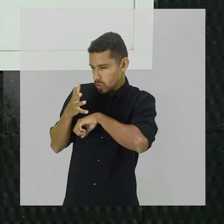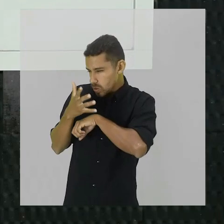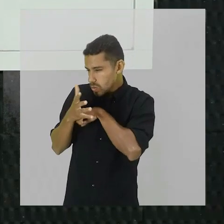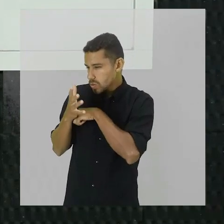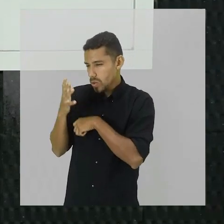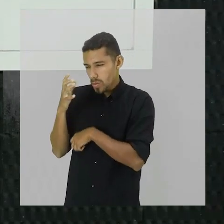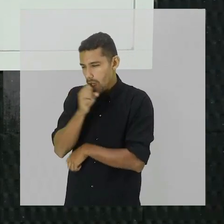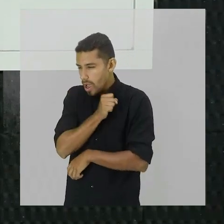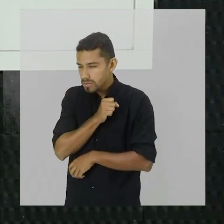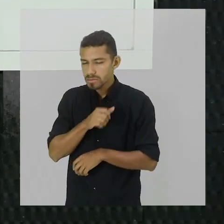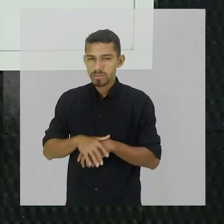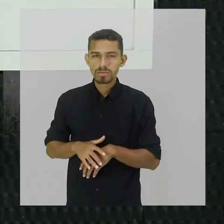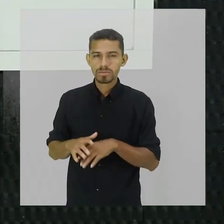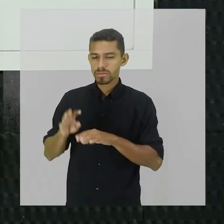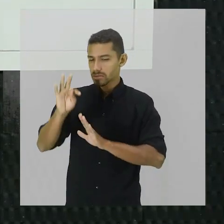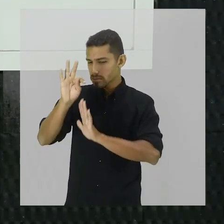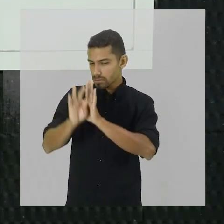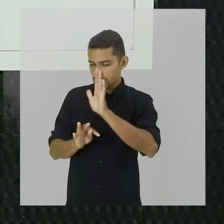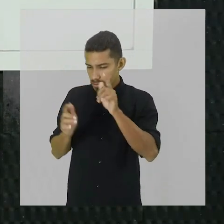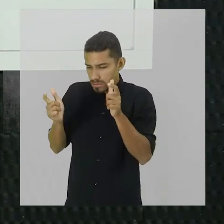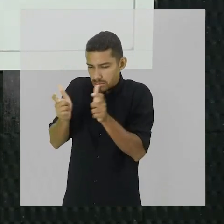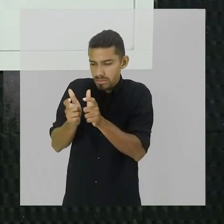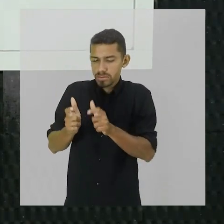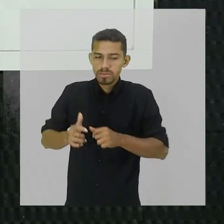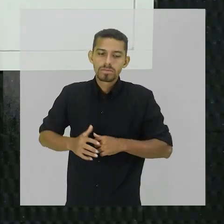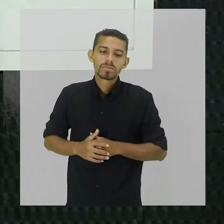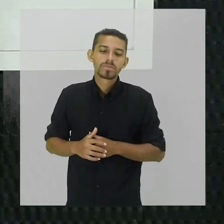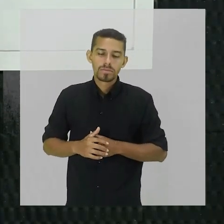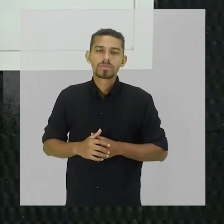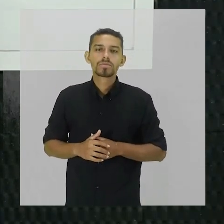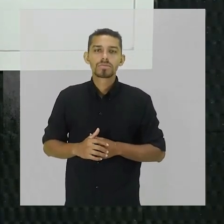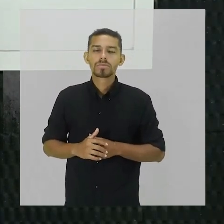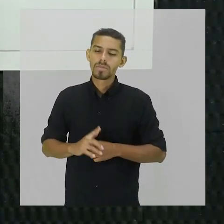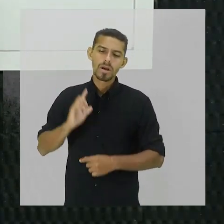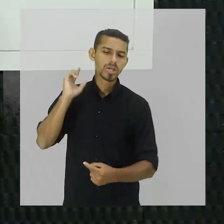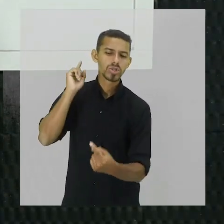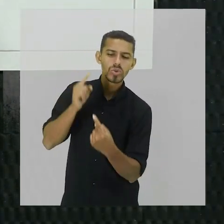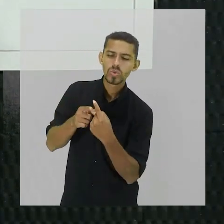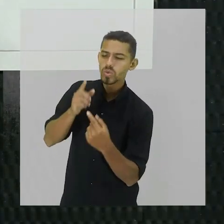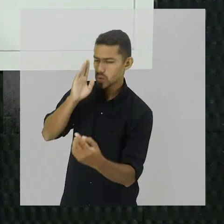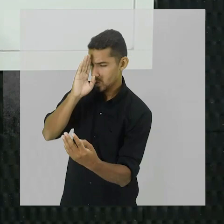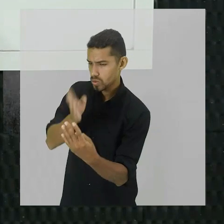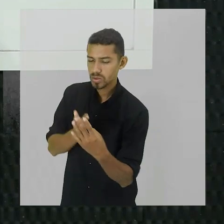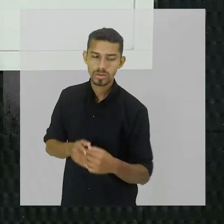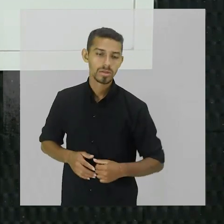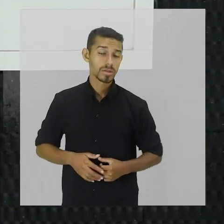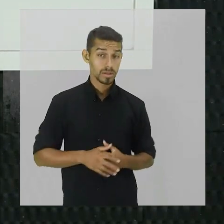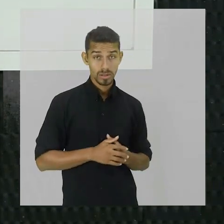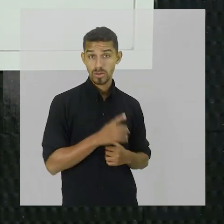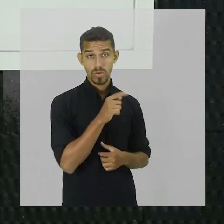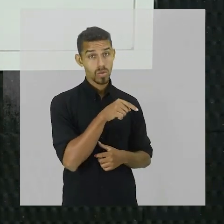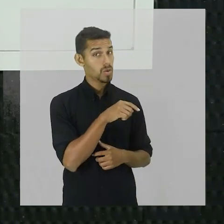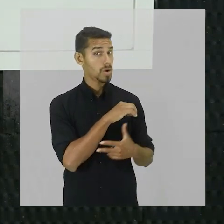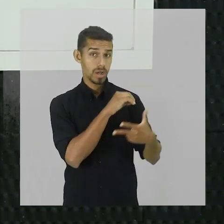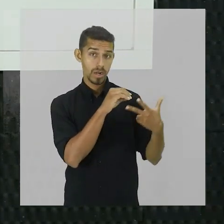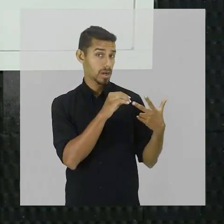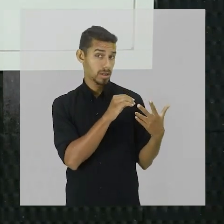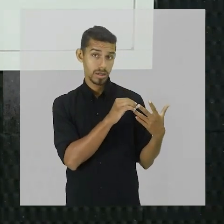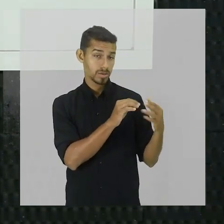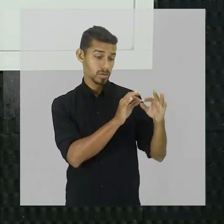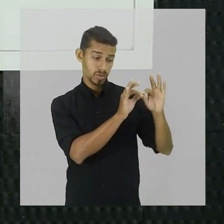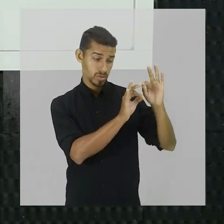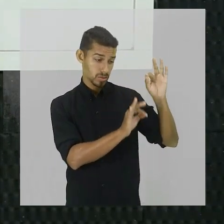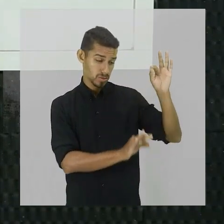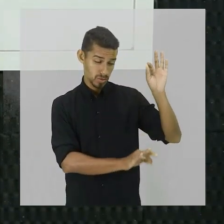mais rápida, os textos são menores, mais direta, o Enem não, tá? O Enem